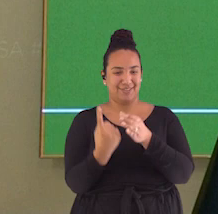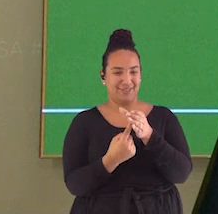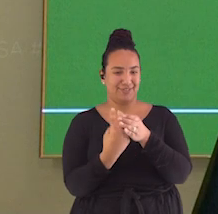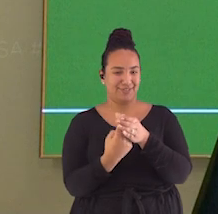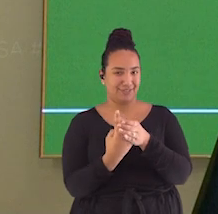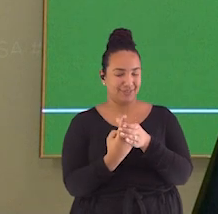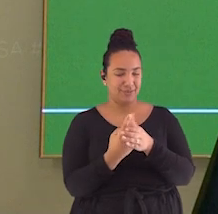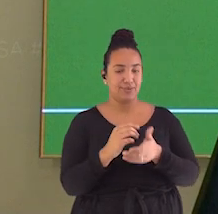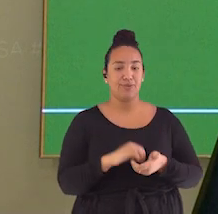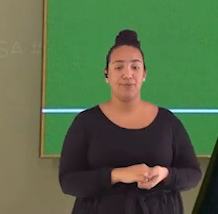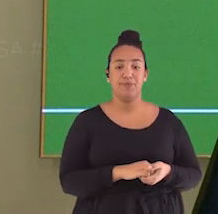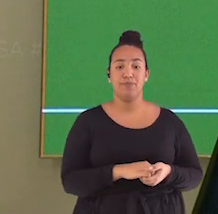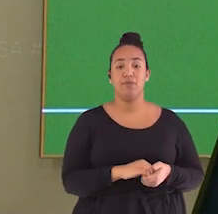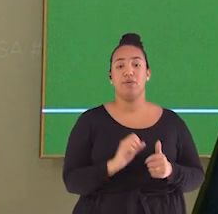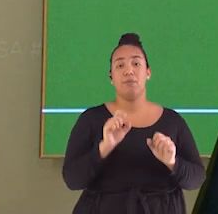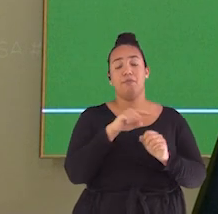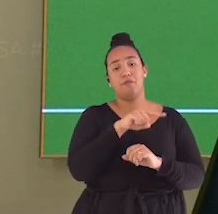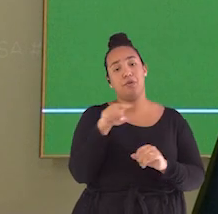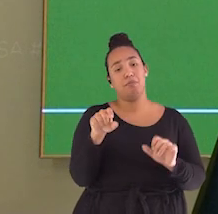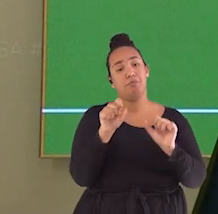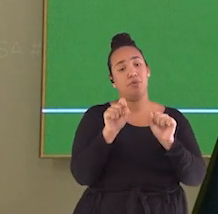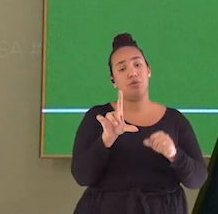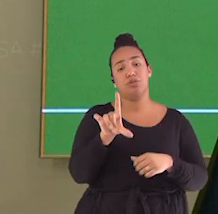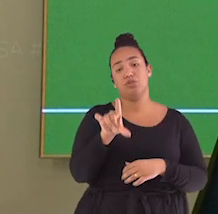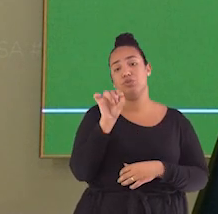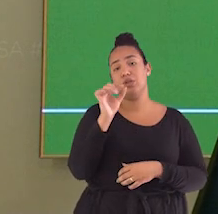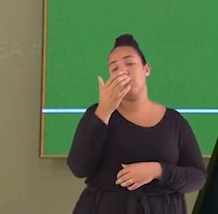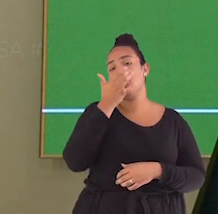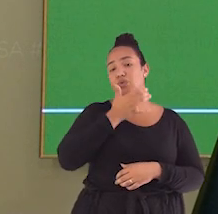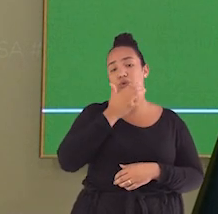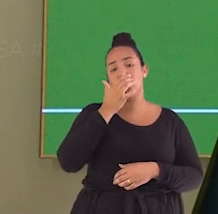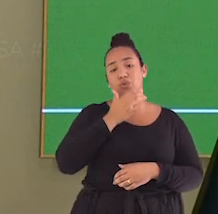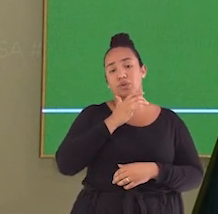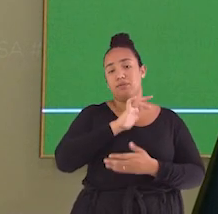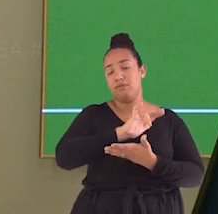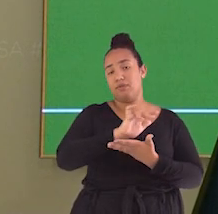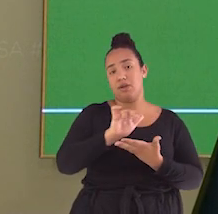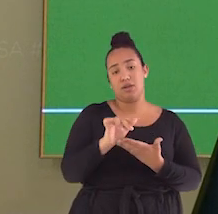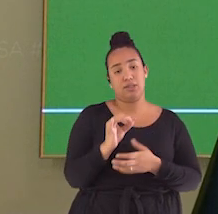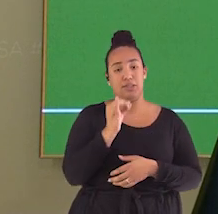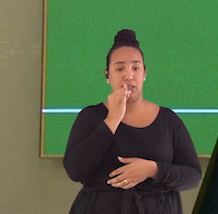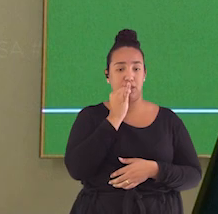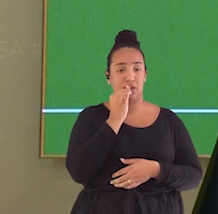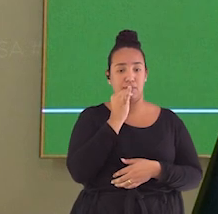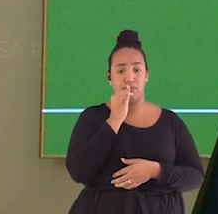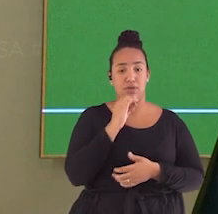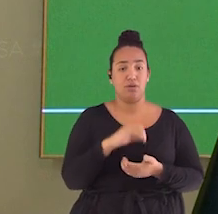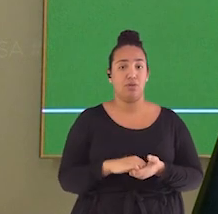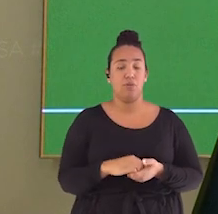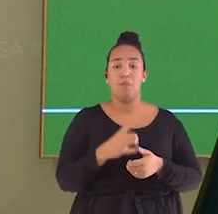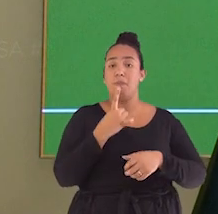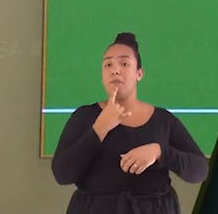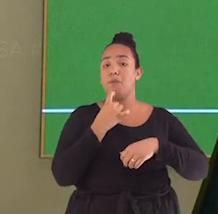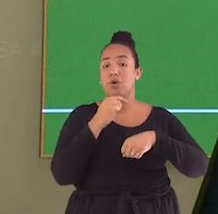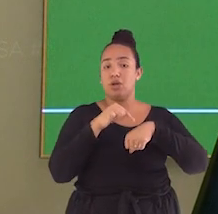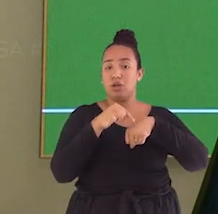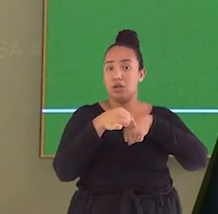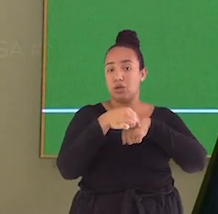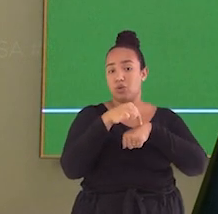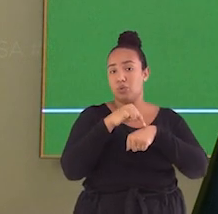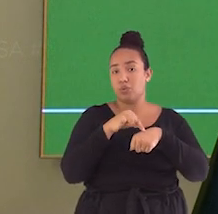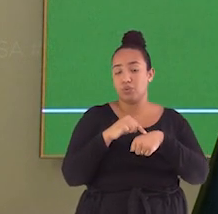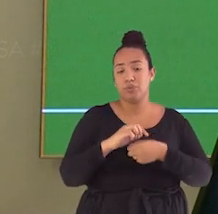suco. Você pode fazer também com outras frutas. Por exemplo, pode pegar um